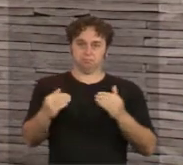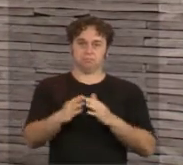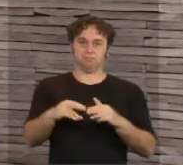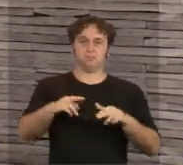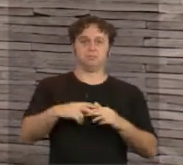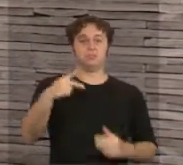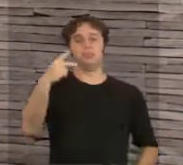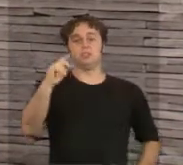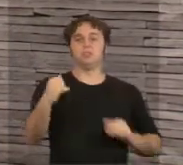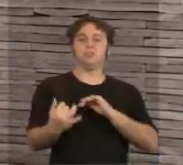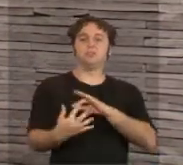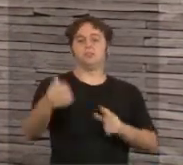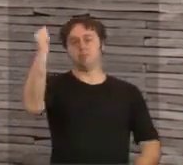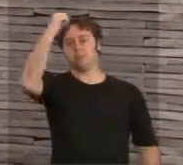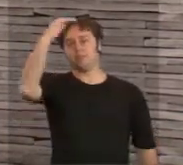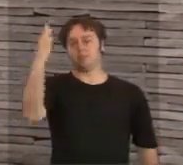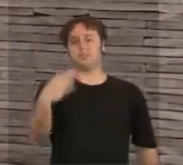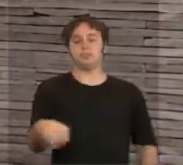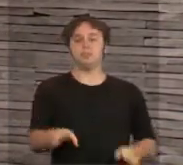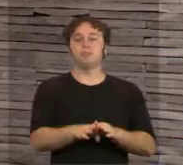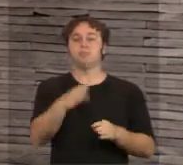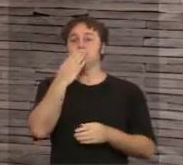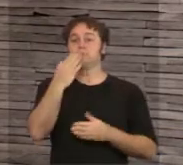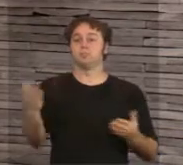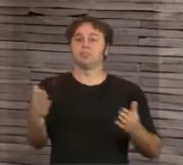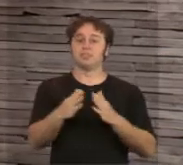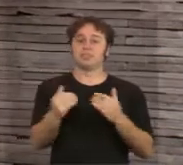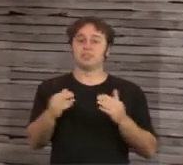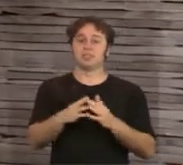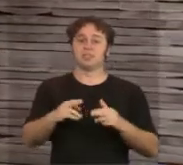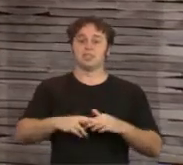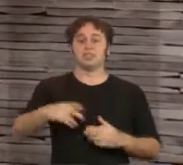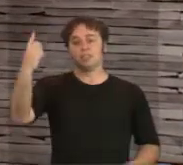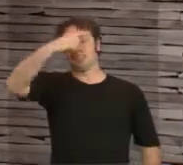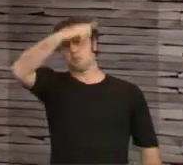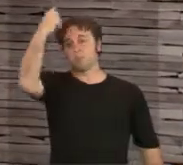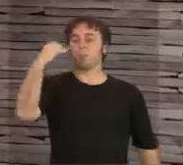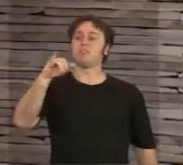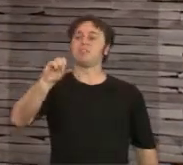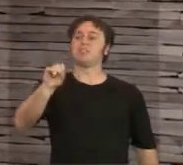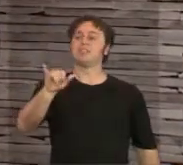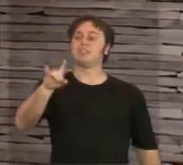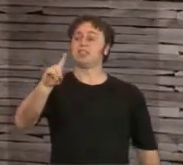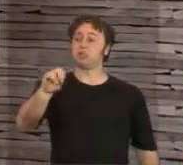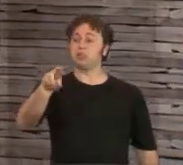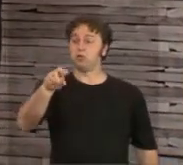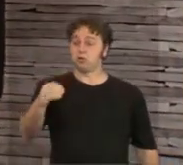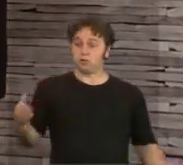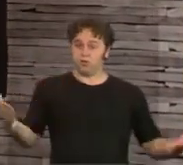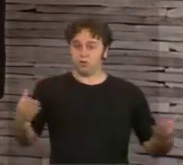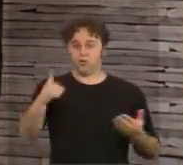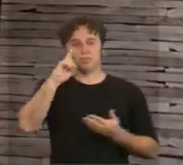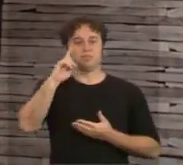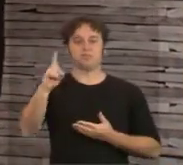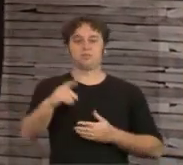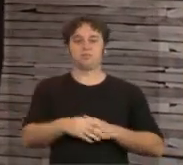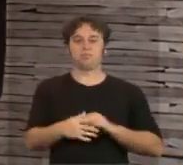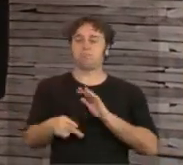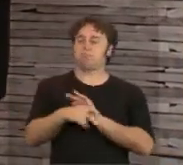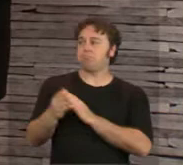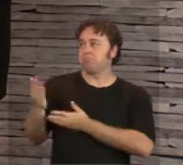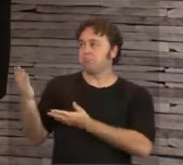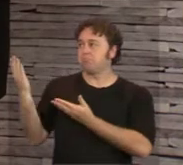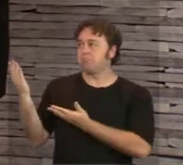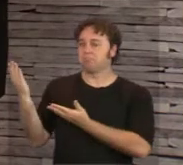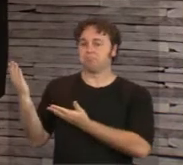com todo o Brasil. E vamos pedir a intercessão de Santo Isidoro, celebrado hoje. Vamos colocar a foto de Santo Isidoro. Isso,